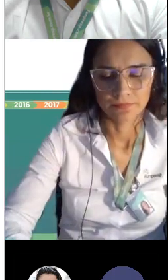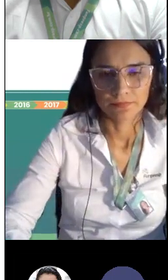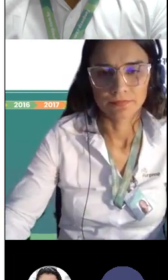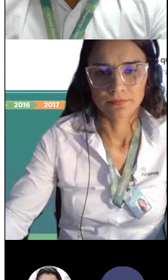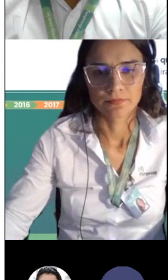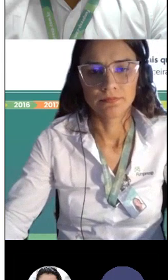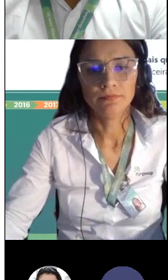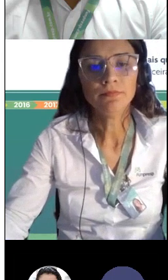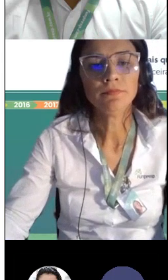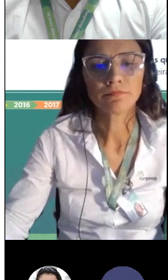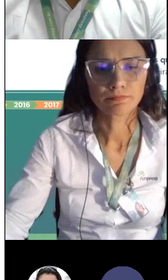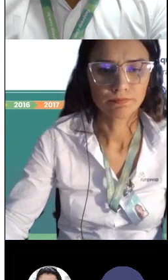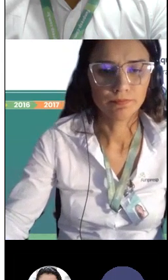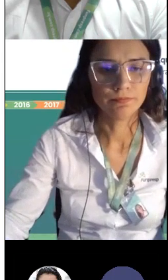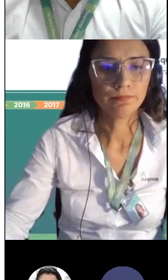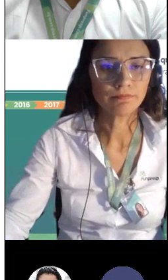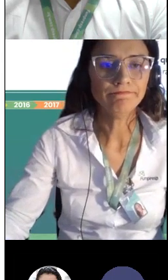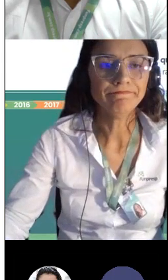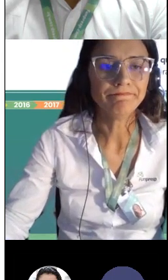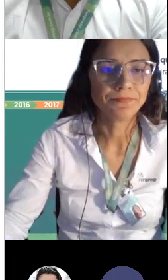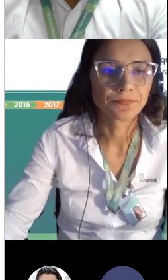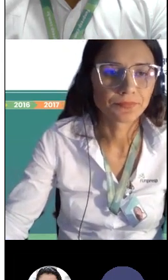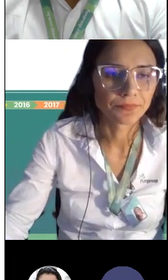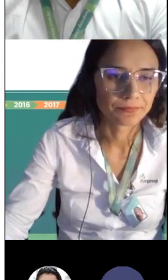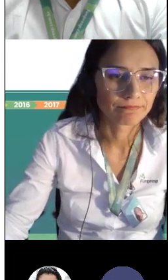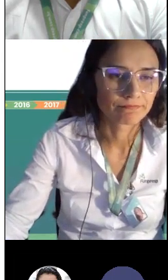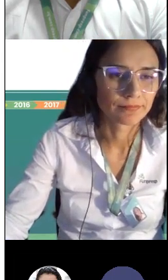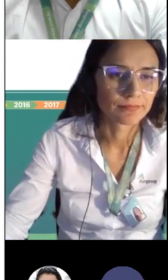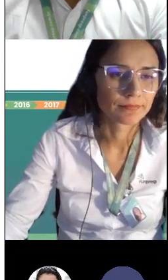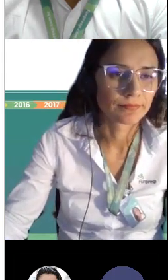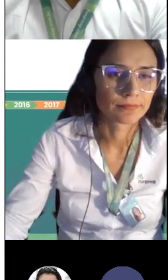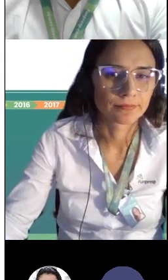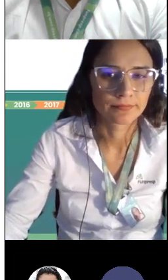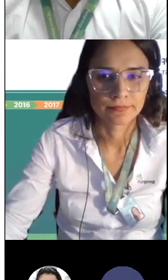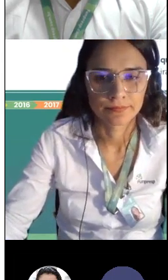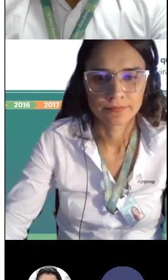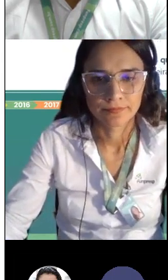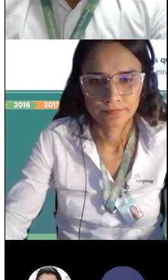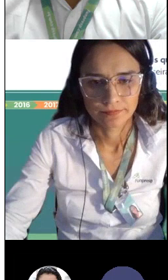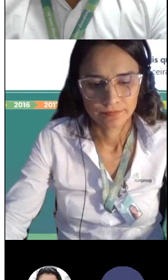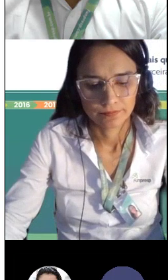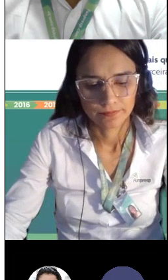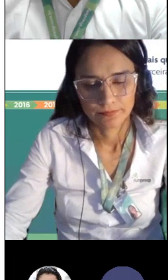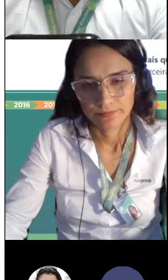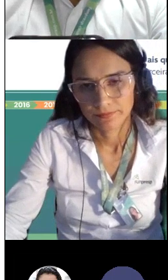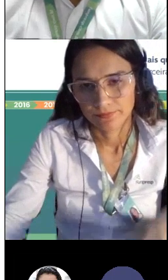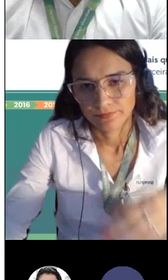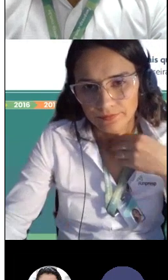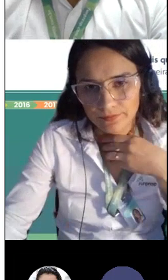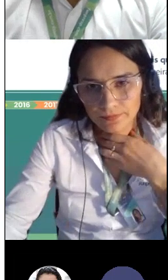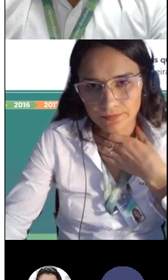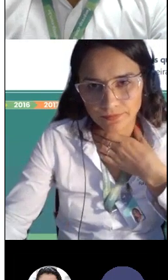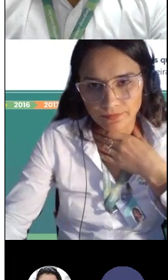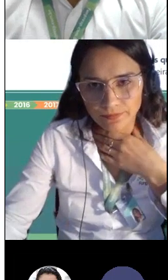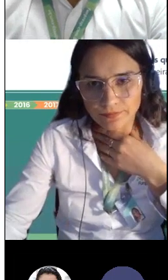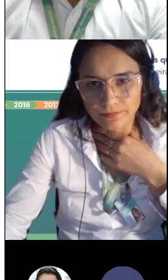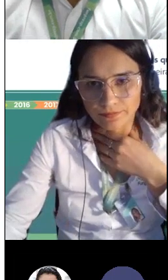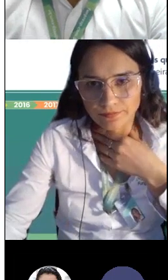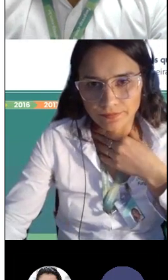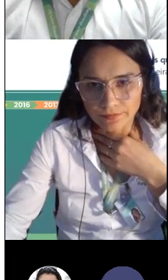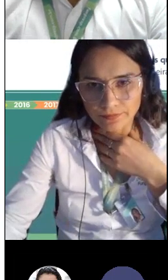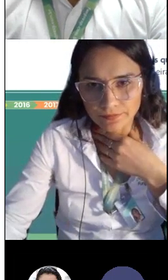receber em benefícios mensais por um prazo que você vai determinar. A parcela adicional de risco, gente, é da